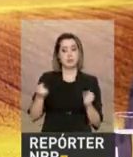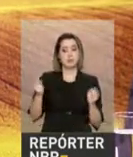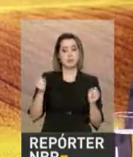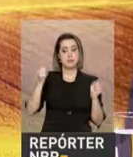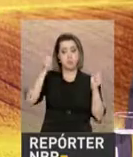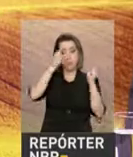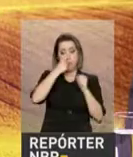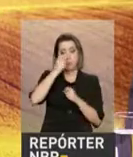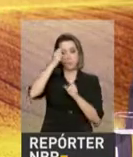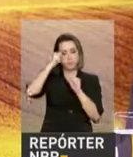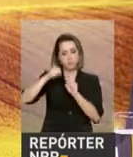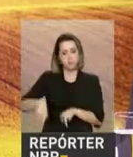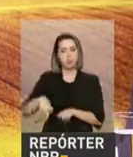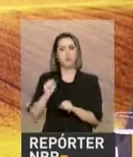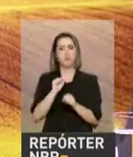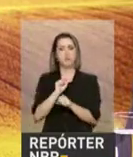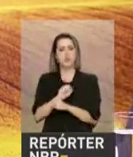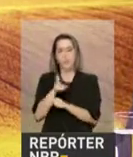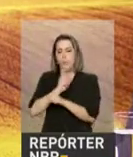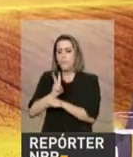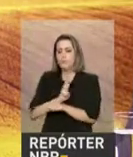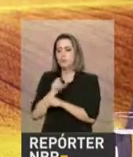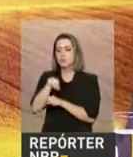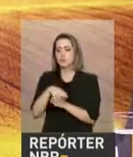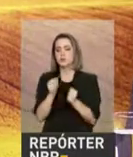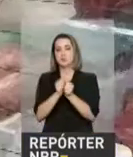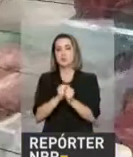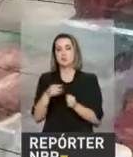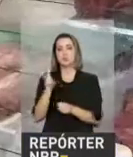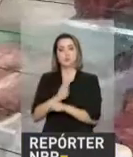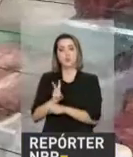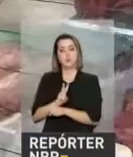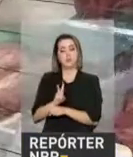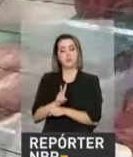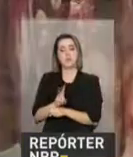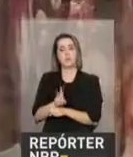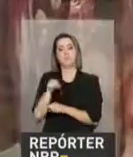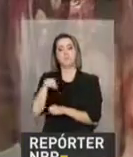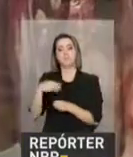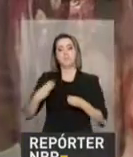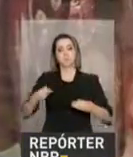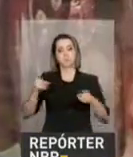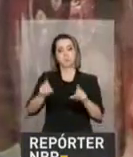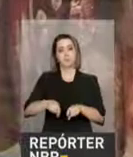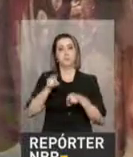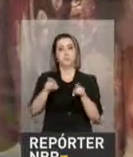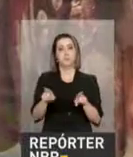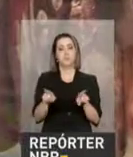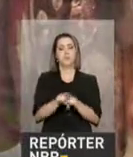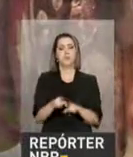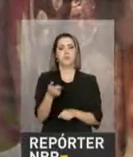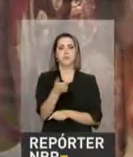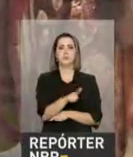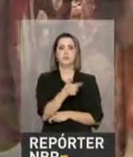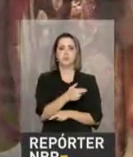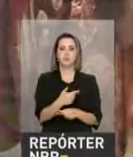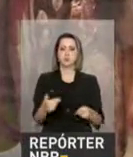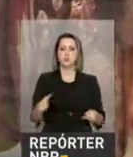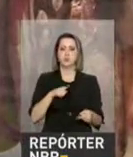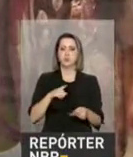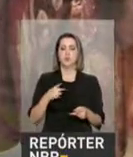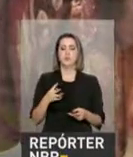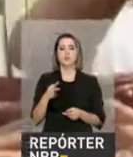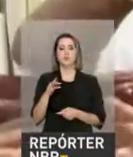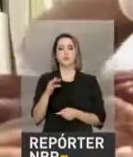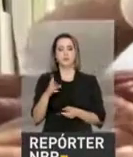destruídos, acompanhados por fiscais do Ministério da Agricultura. Foi constatada também a presença de outro tipo de bactéria